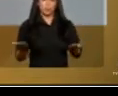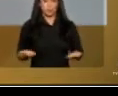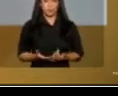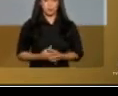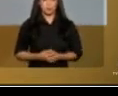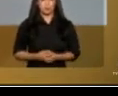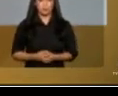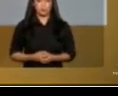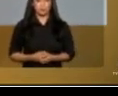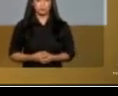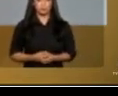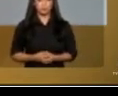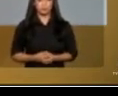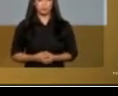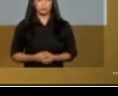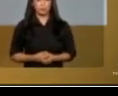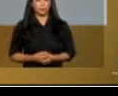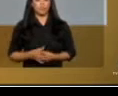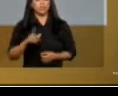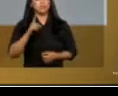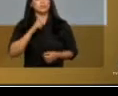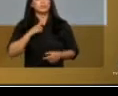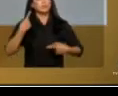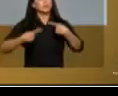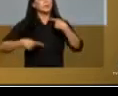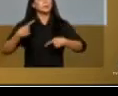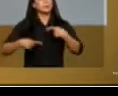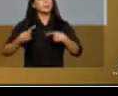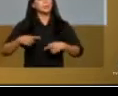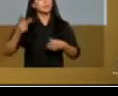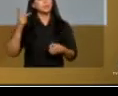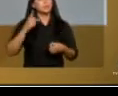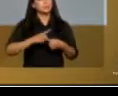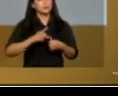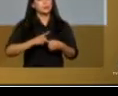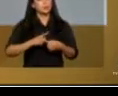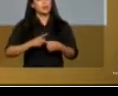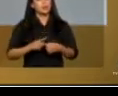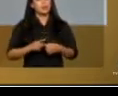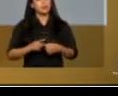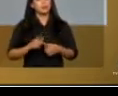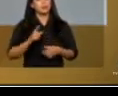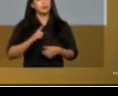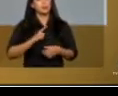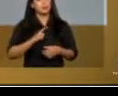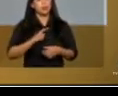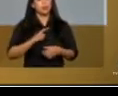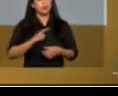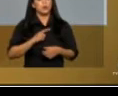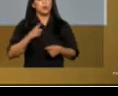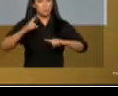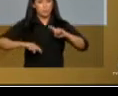Há ainda uma alegação de que a política de paridade de importação da Petrobras aumentou ainda mais os preços de